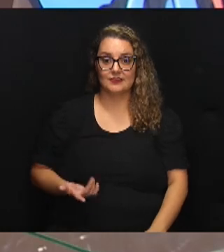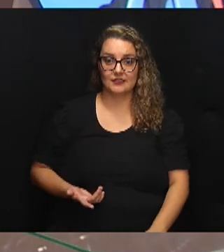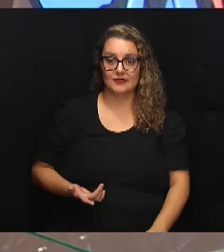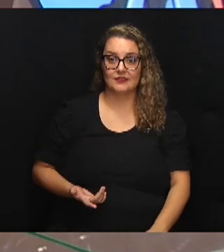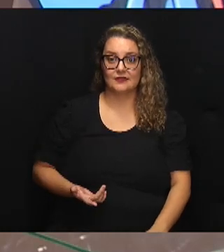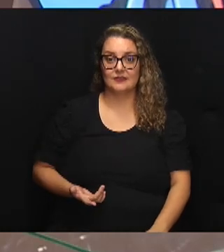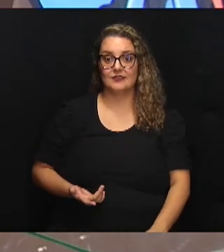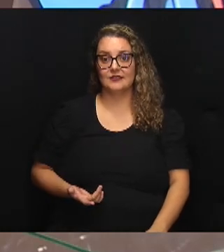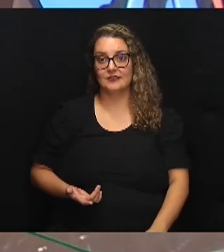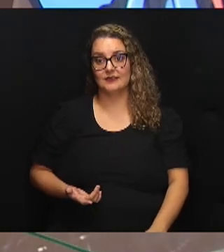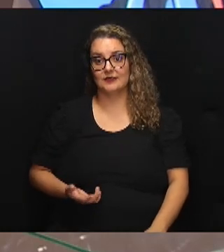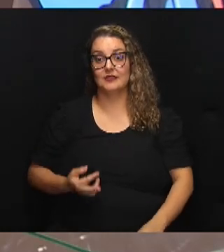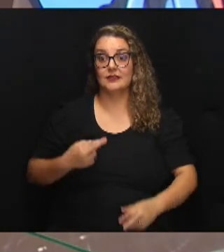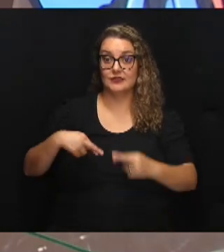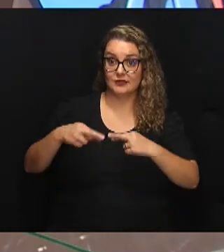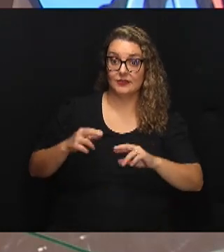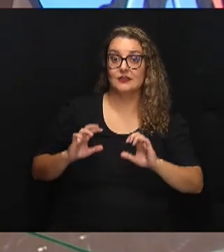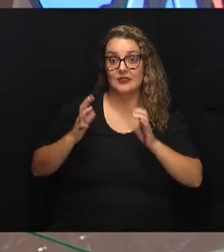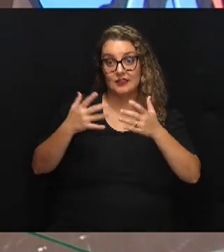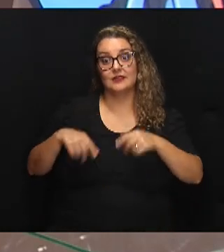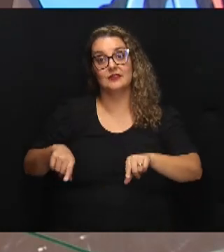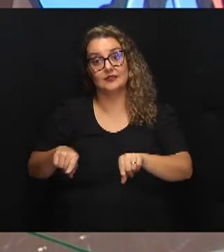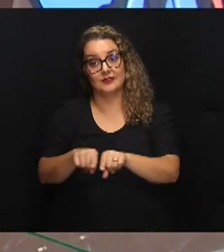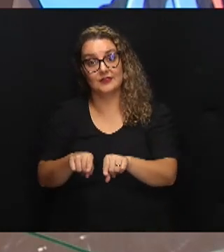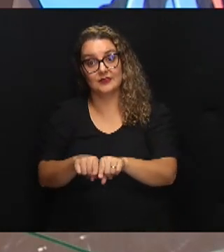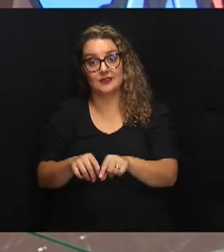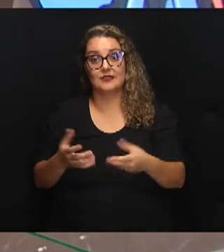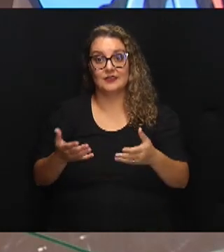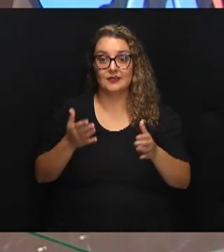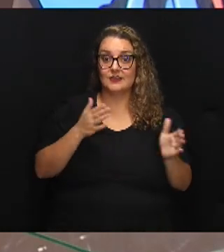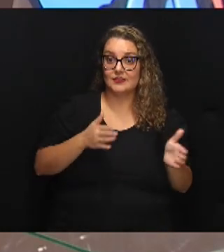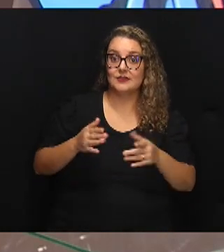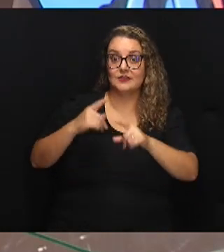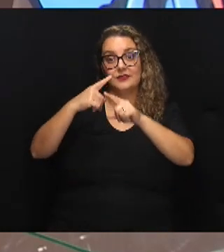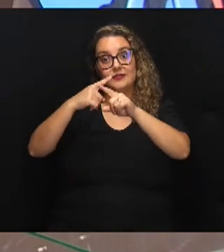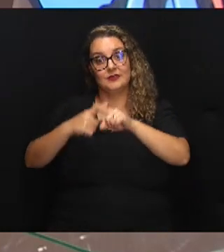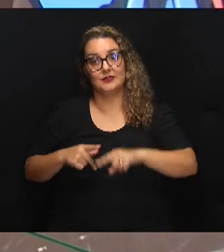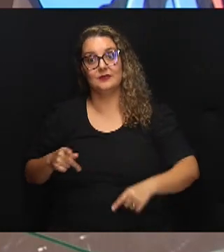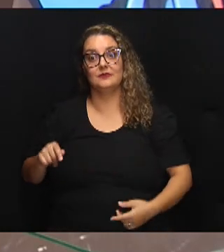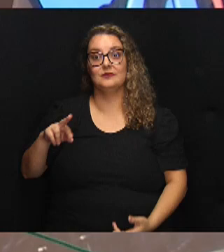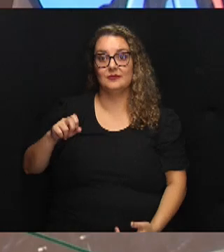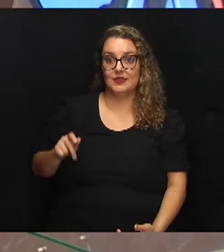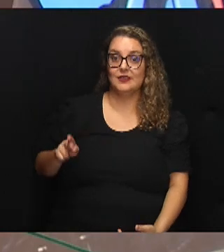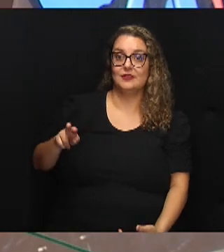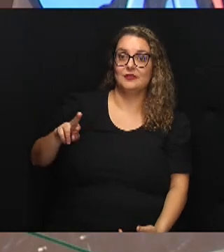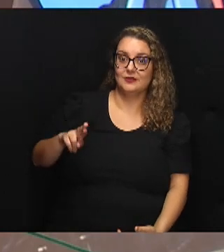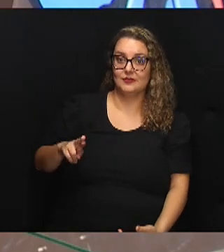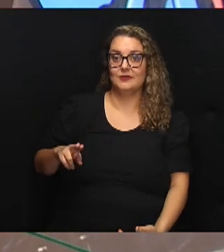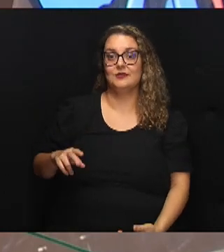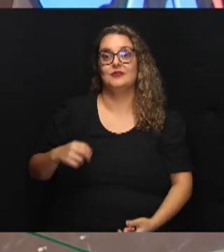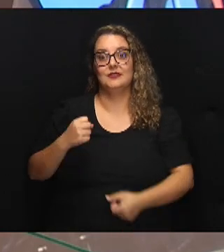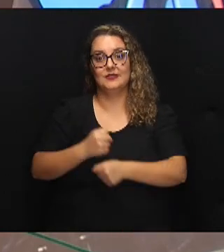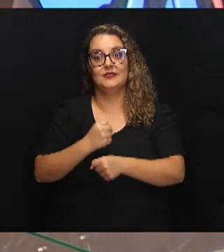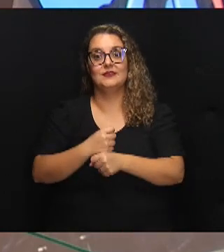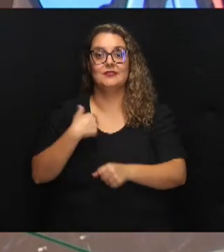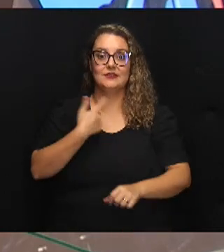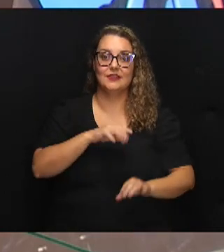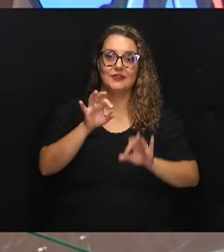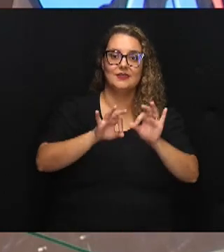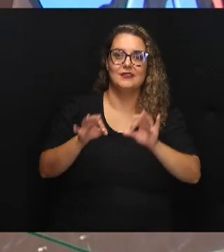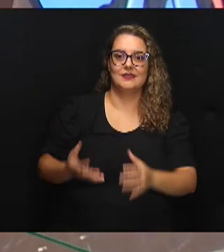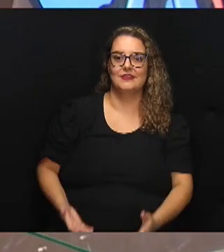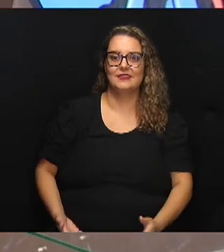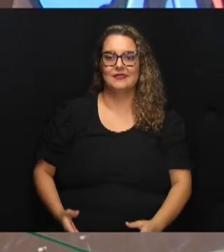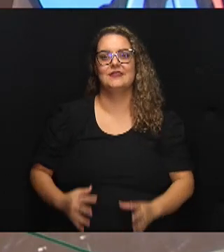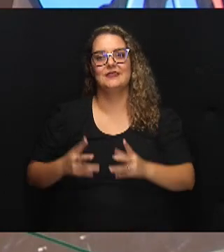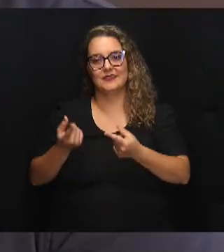estamos bem ligados a eventos também, queremos produzir grandes campeonatos de parkour esse ano, que está no nosso plano, então tem